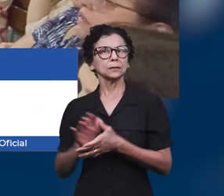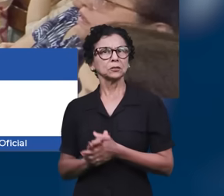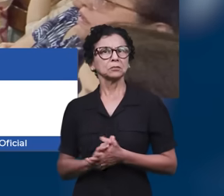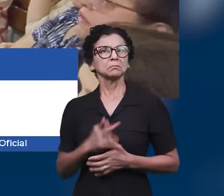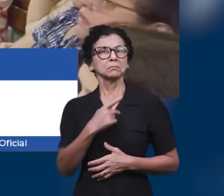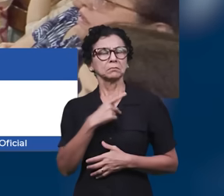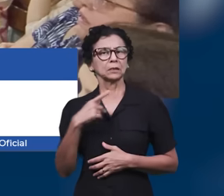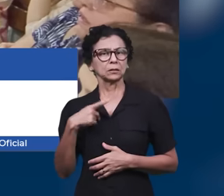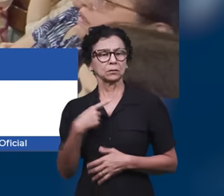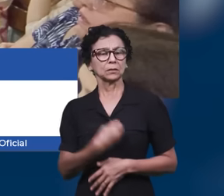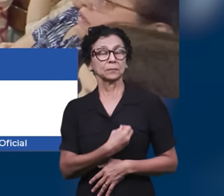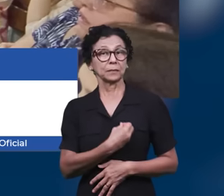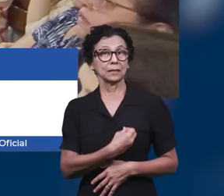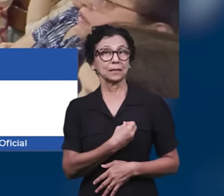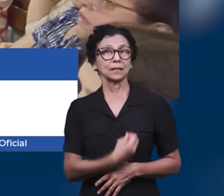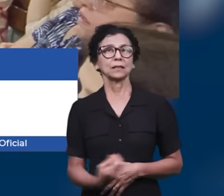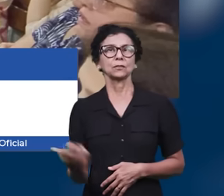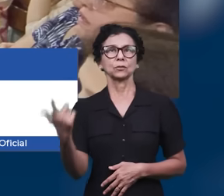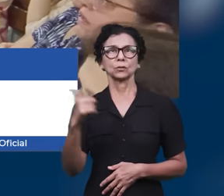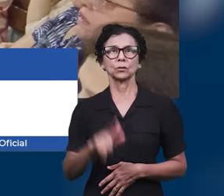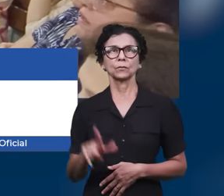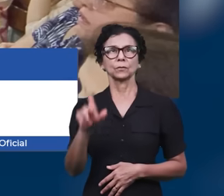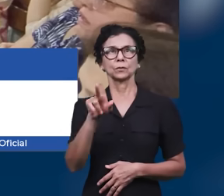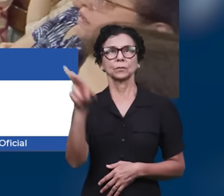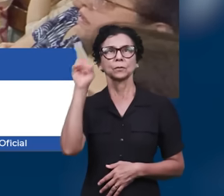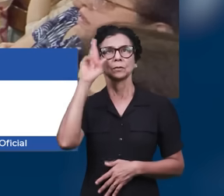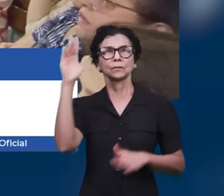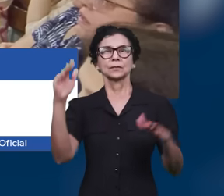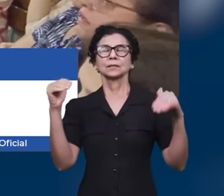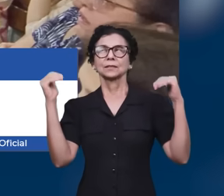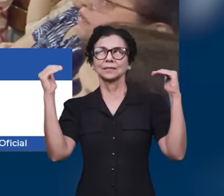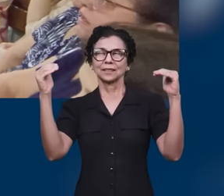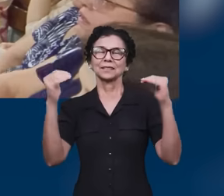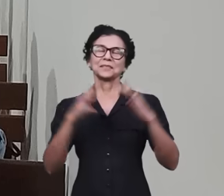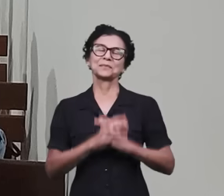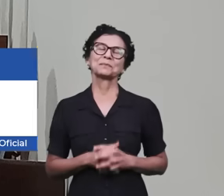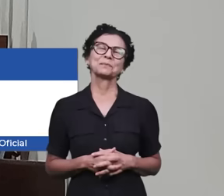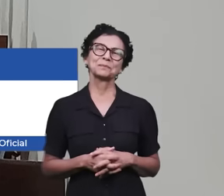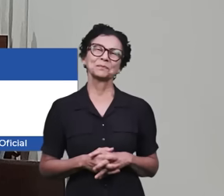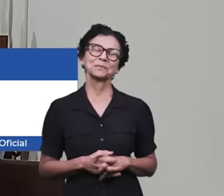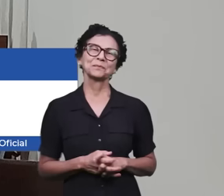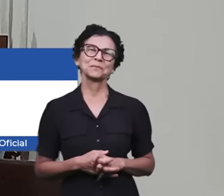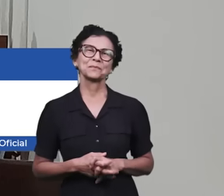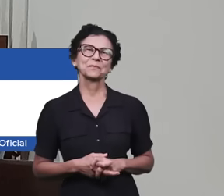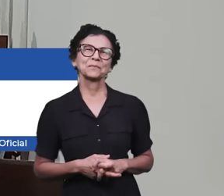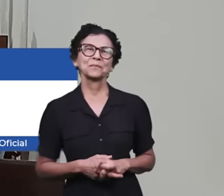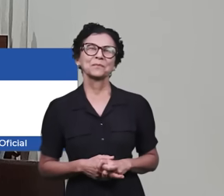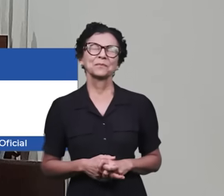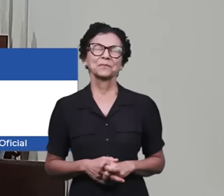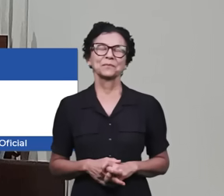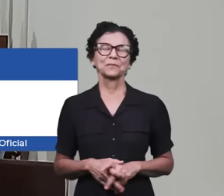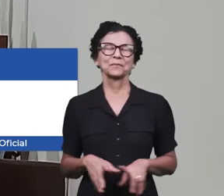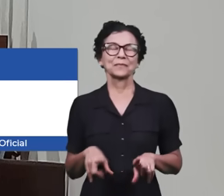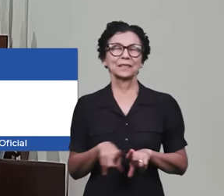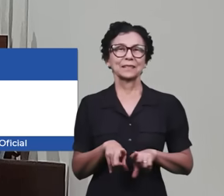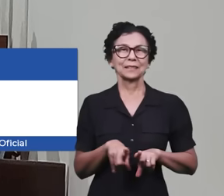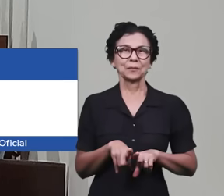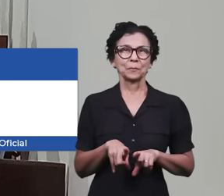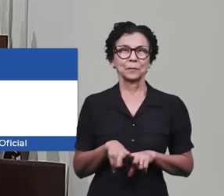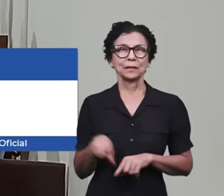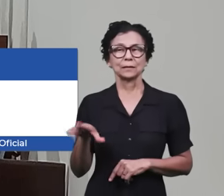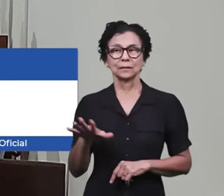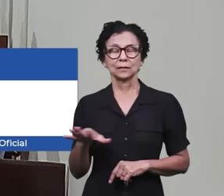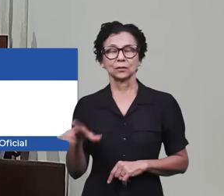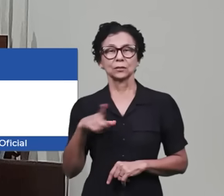e, mais uma vez, o nome do Senhor foi glorificado. Nossos irmãos da igreja de Arapongas realizaram um